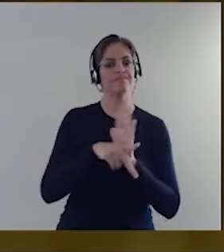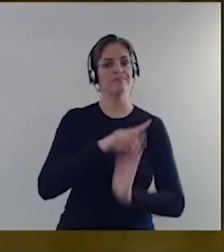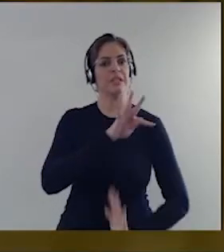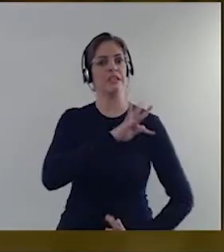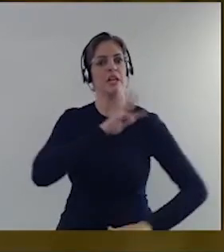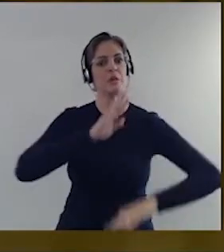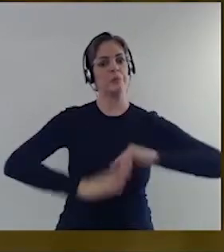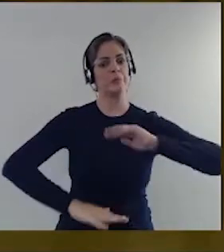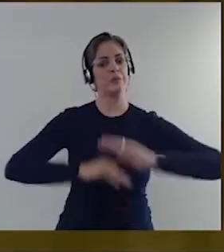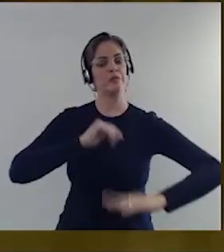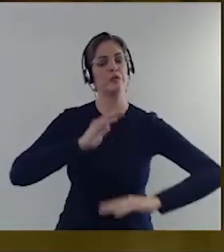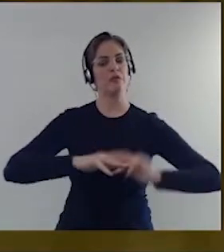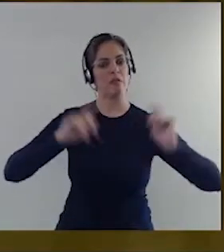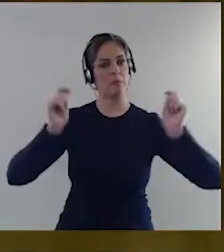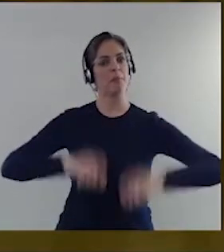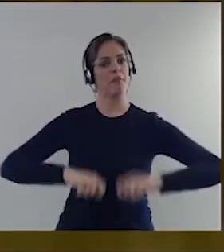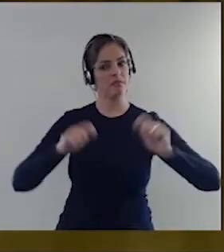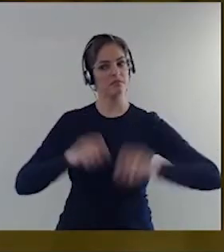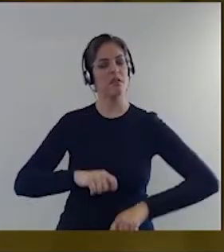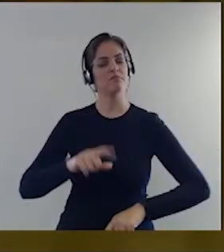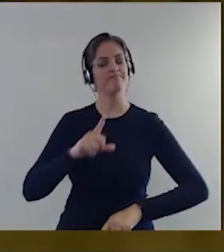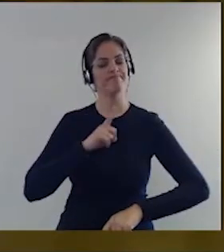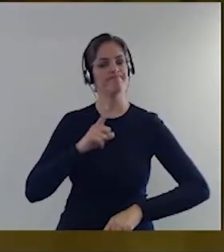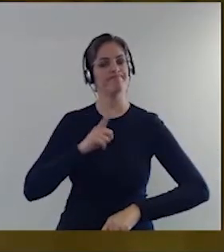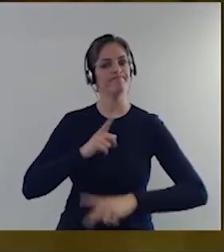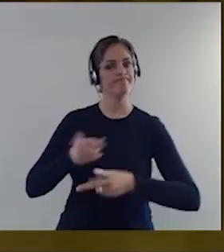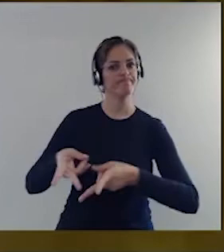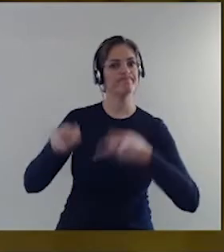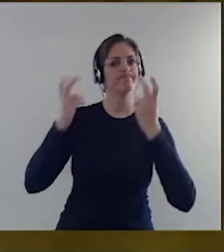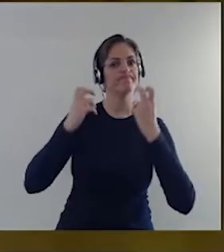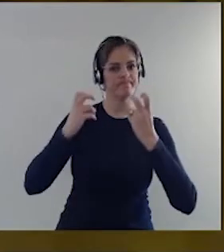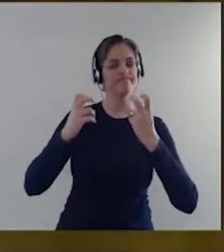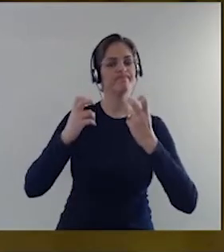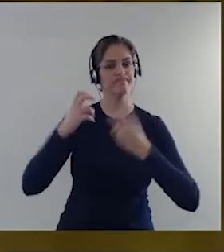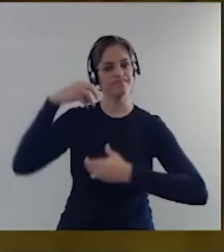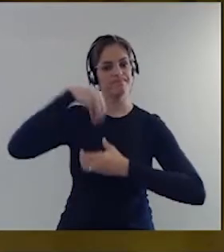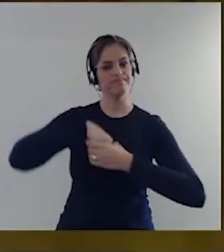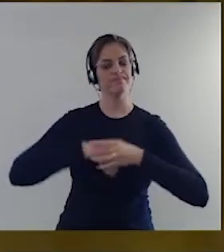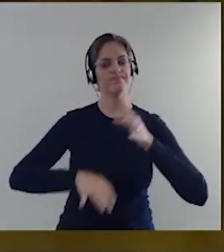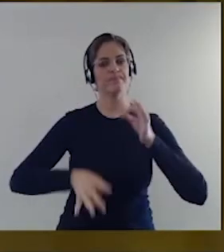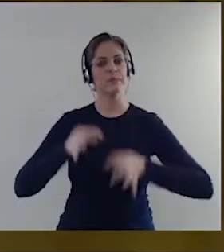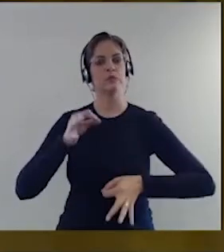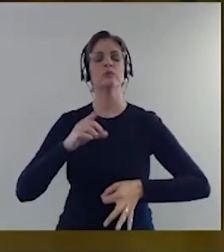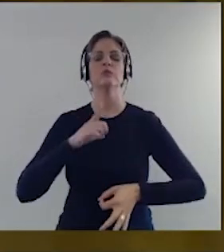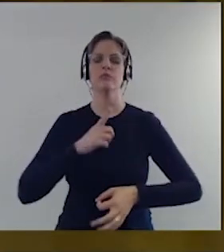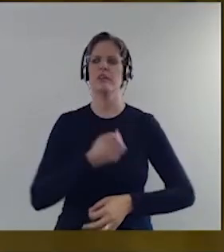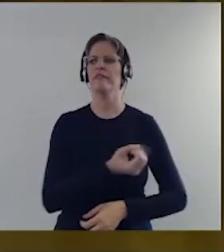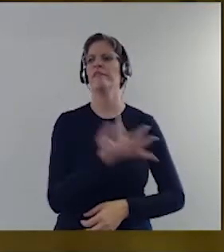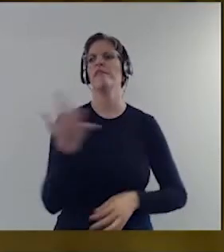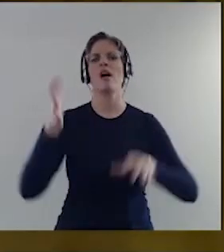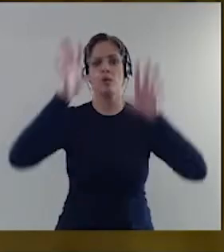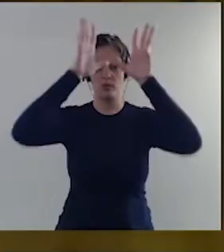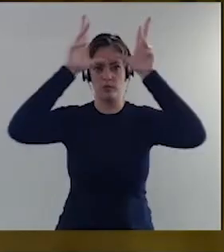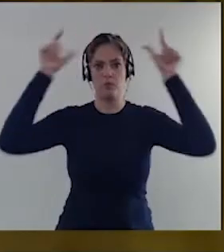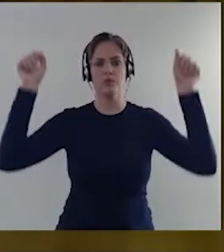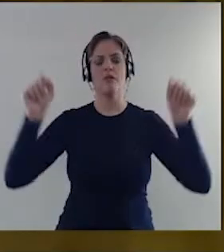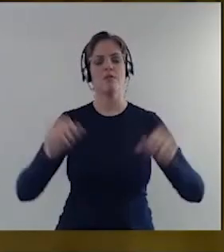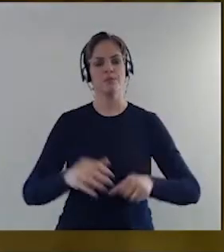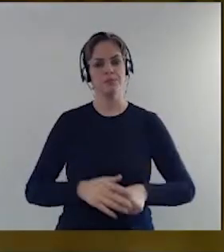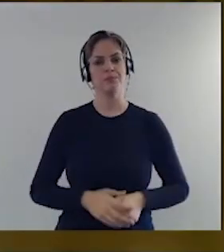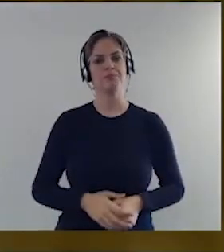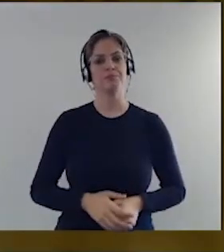com competência para isso, que fazem parte da estrutura já de diversos tribunais, para